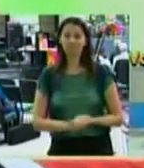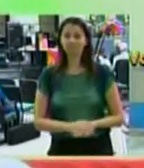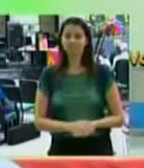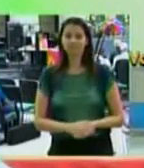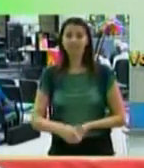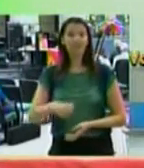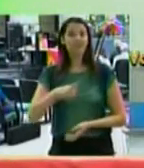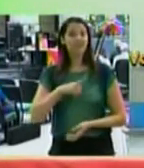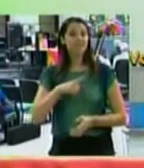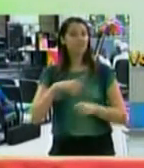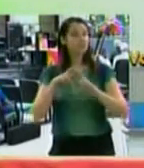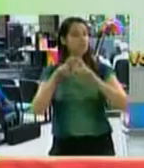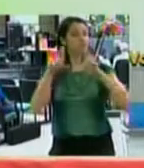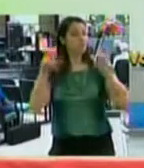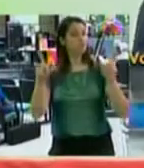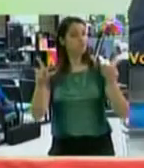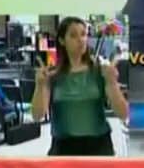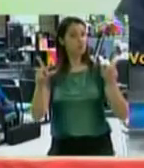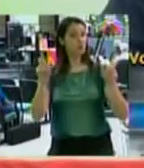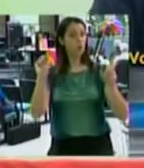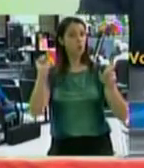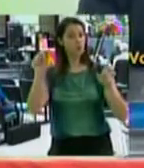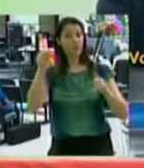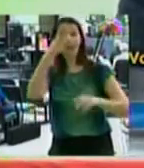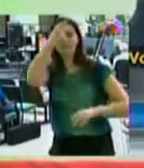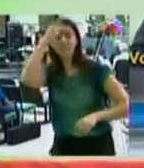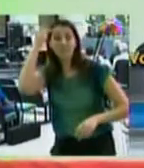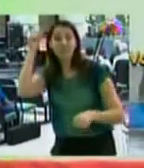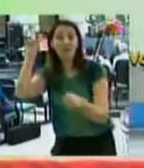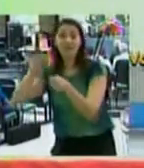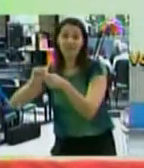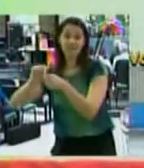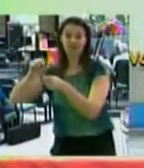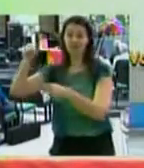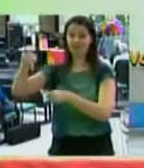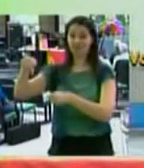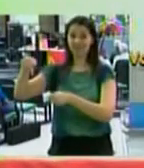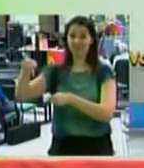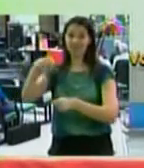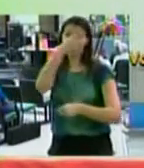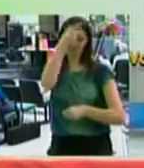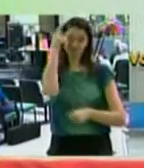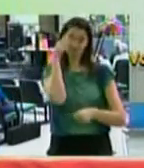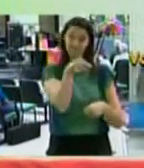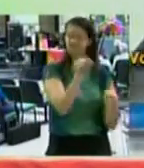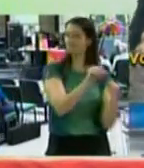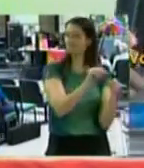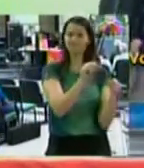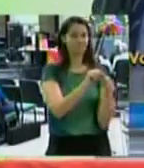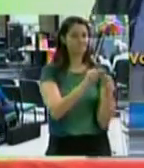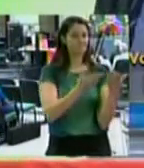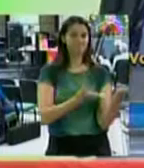Existe diferença entre aquele que faz e aquele que não faz.